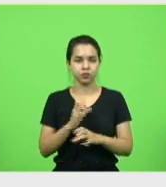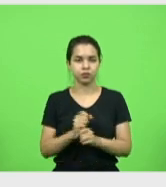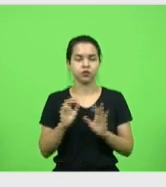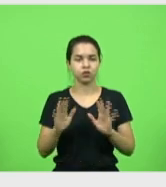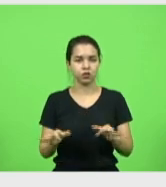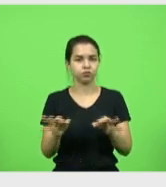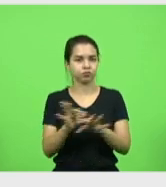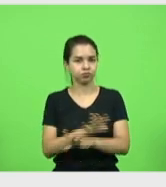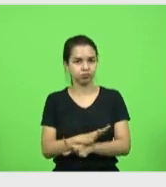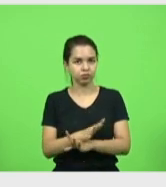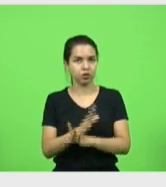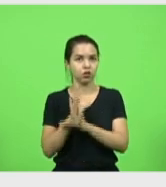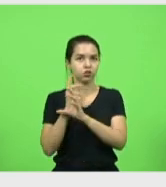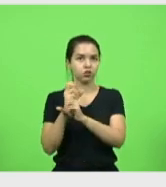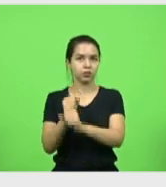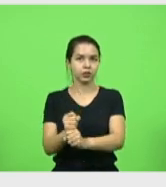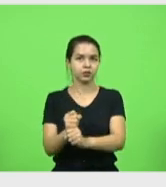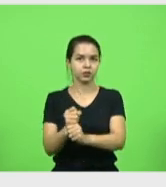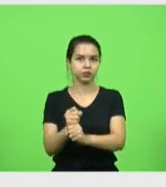é o resultado?